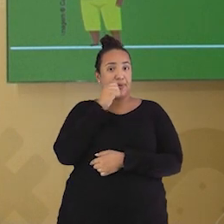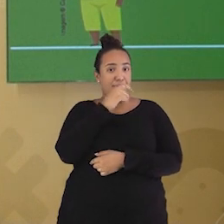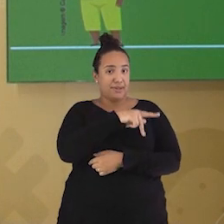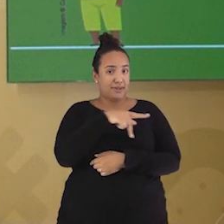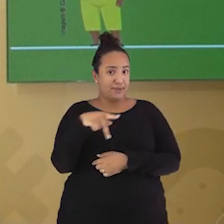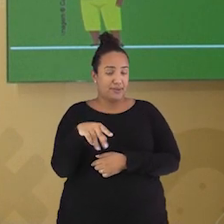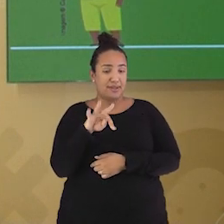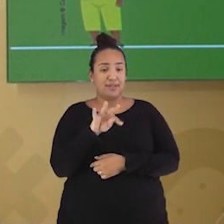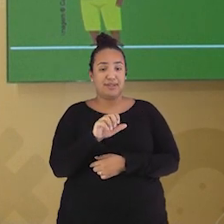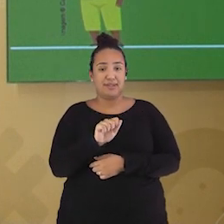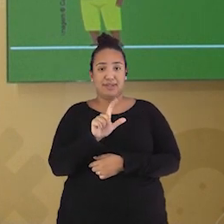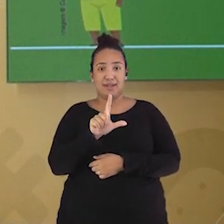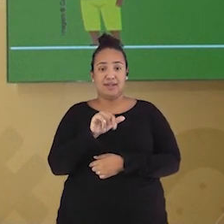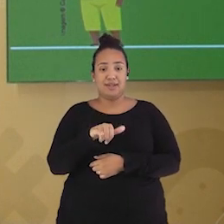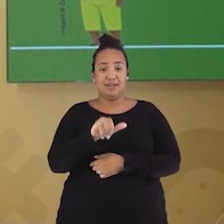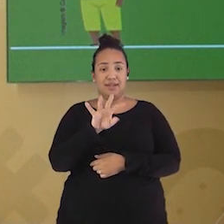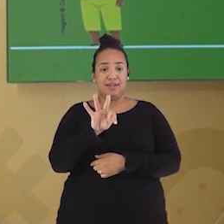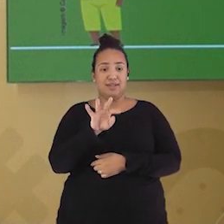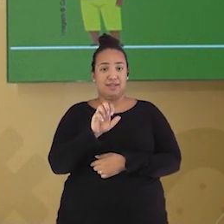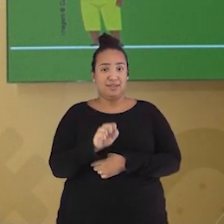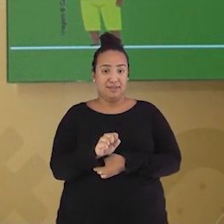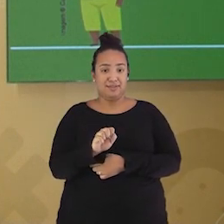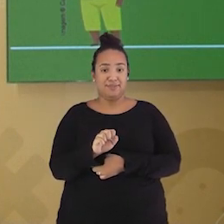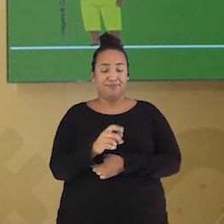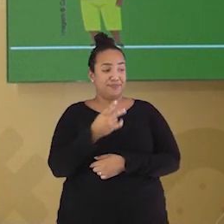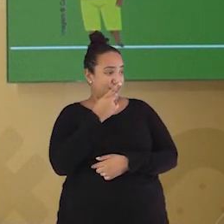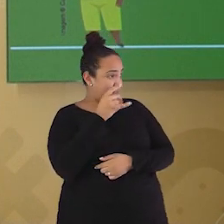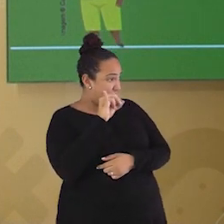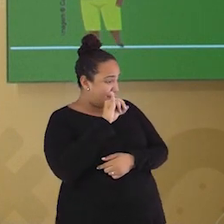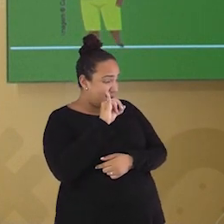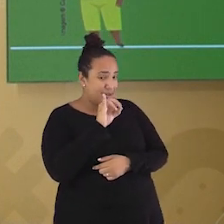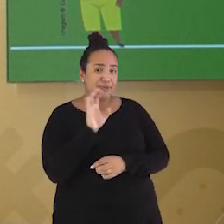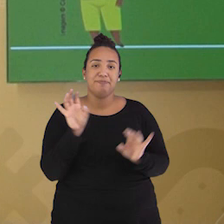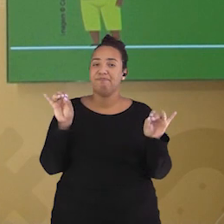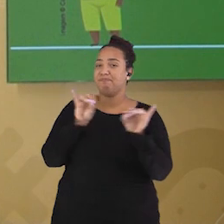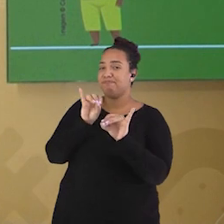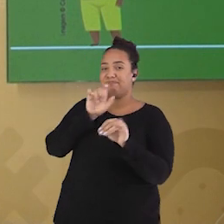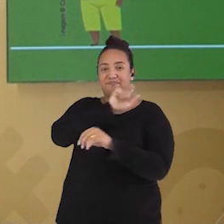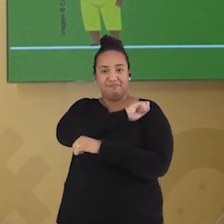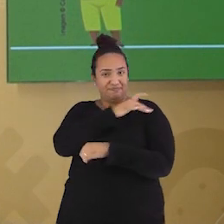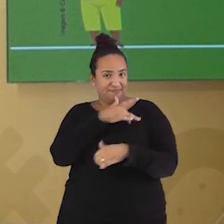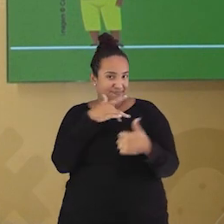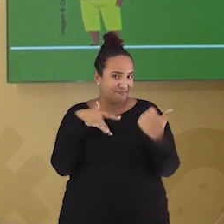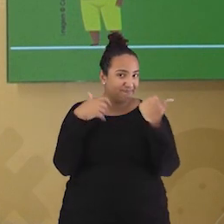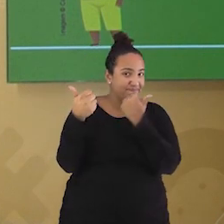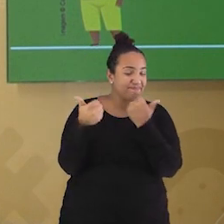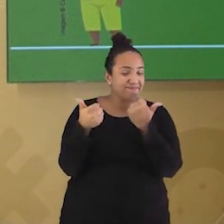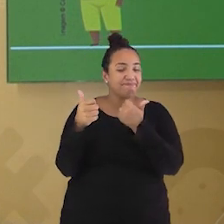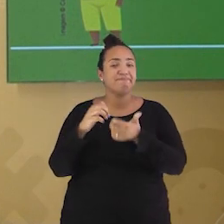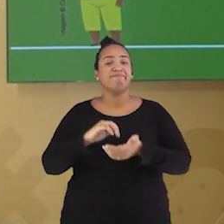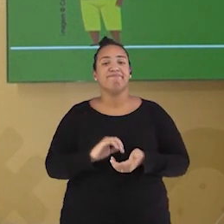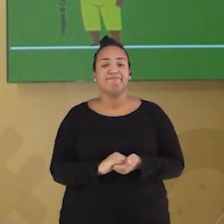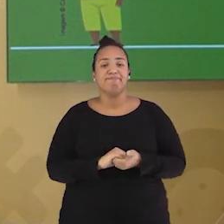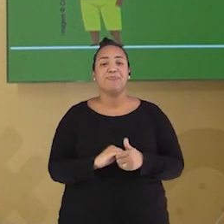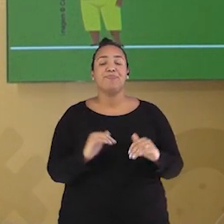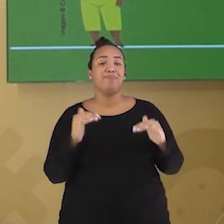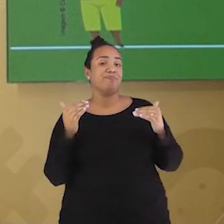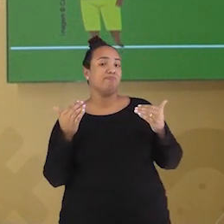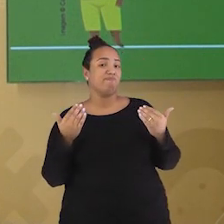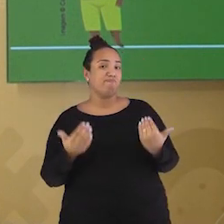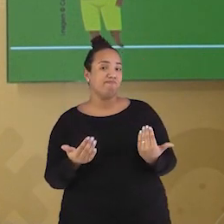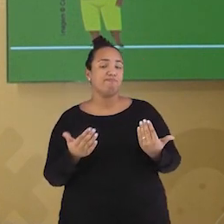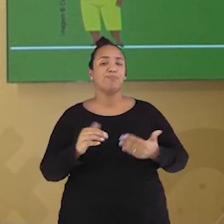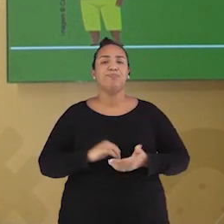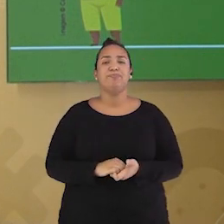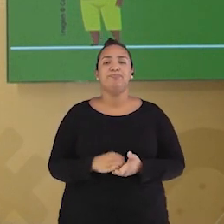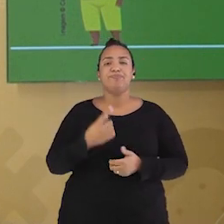pedagoga Thalita. Fala um oi para os estudantes, Thalita. Olá, estudantes, tudo bem com vocês? Então,